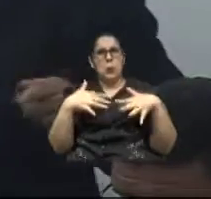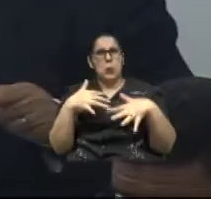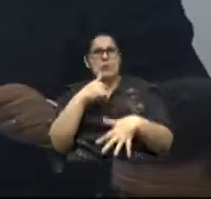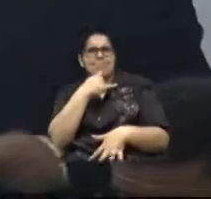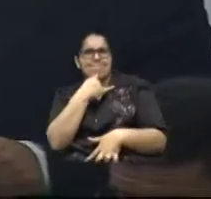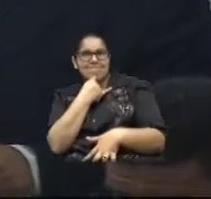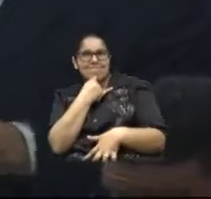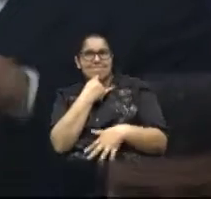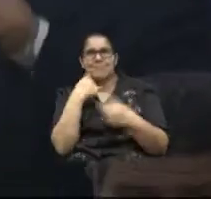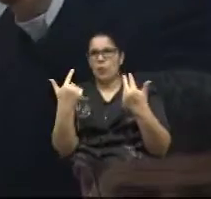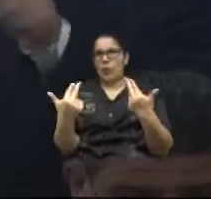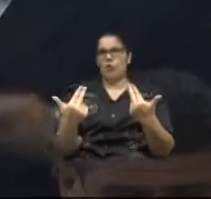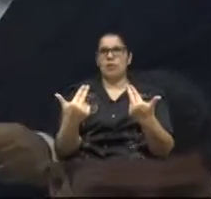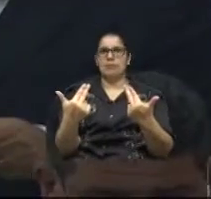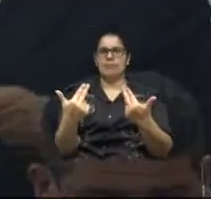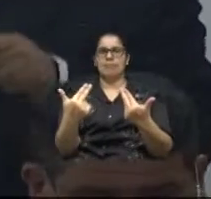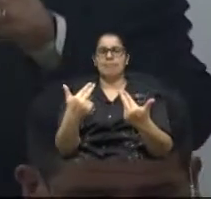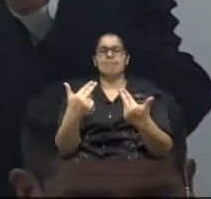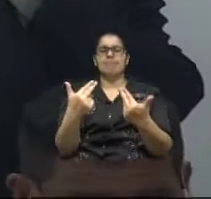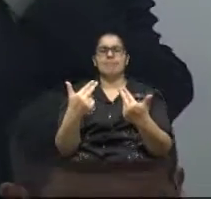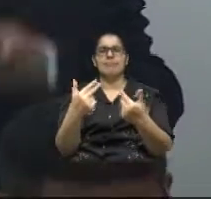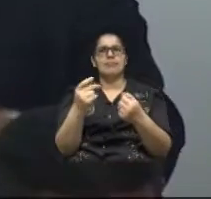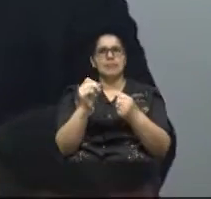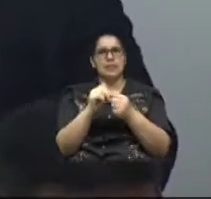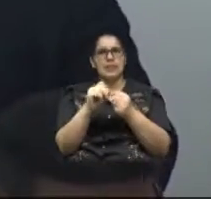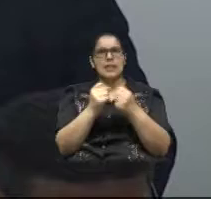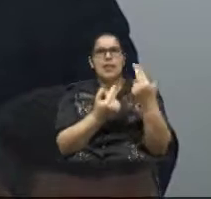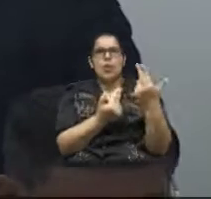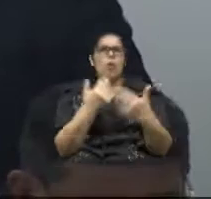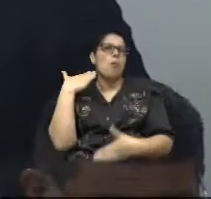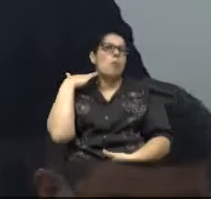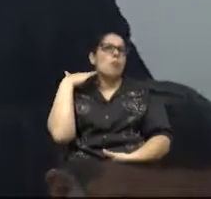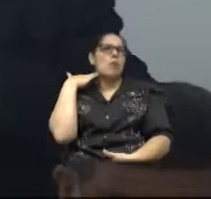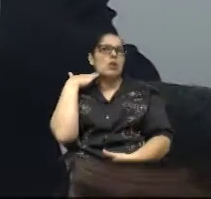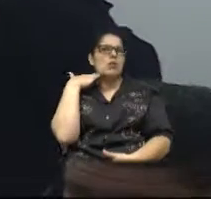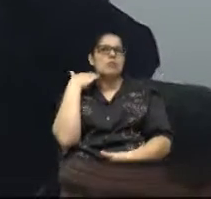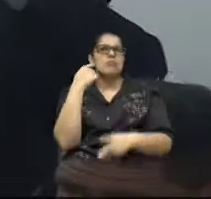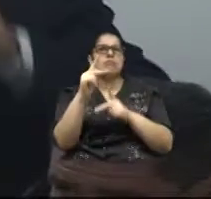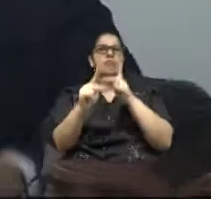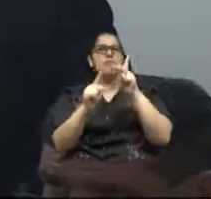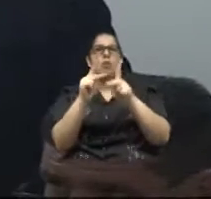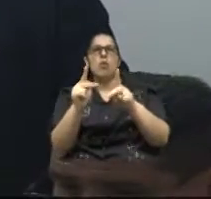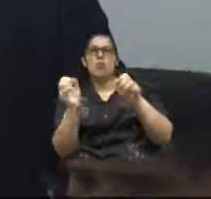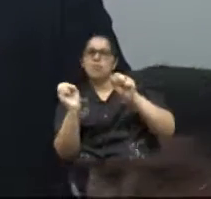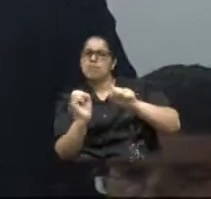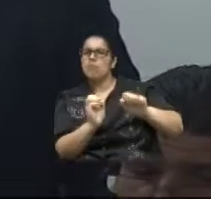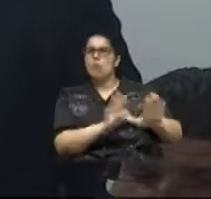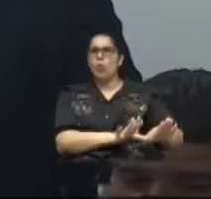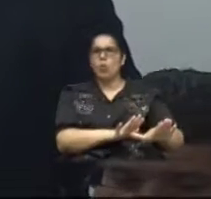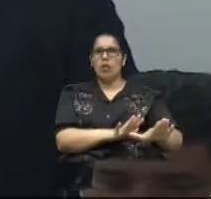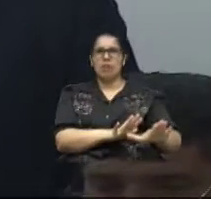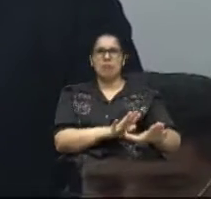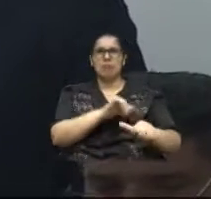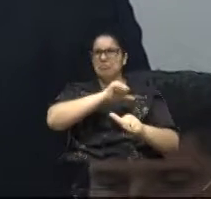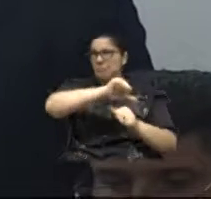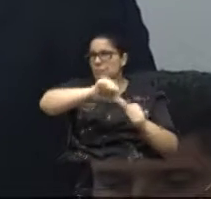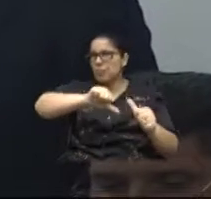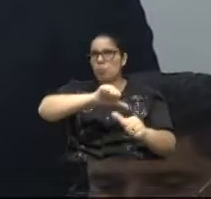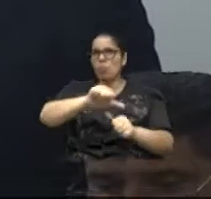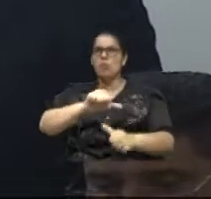é a mesma coisa, deve acontecer com o povo brasileiro, que deve